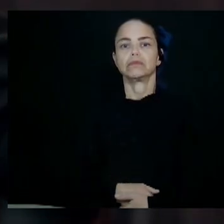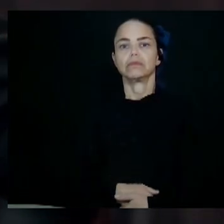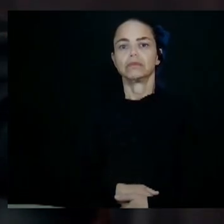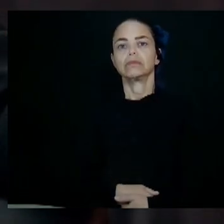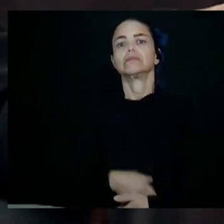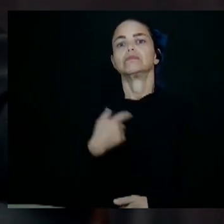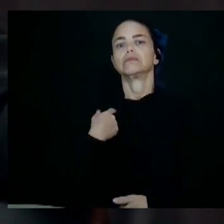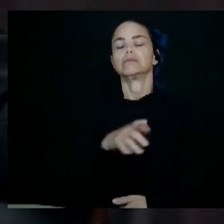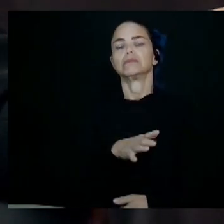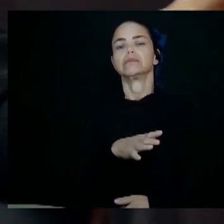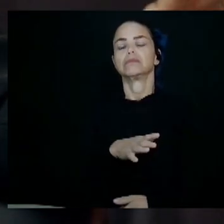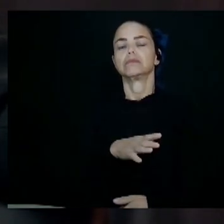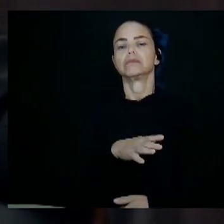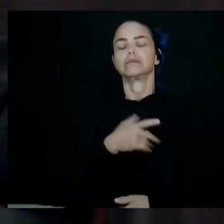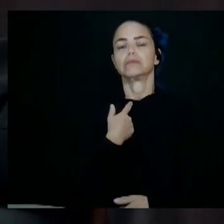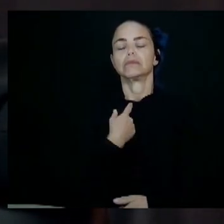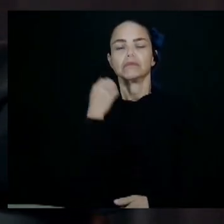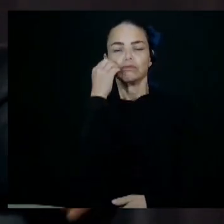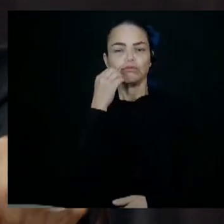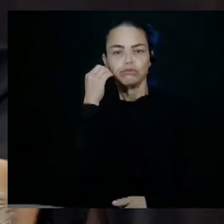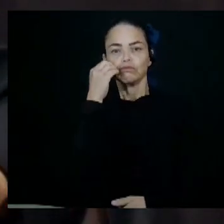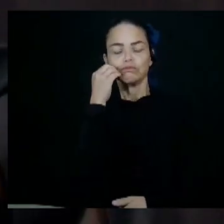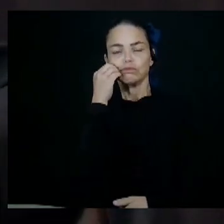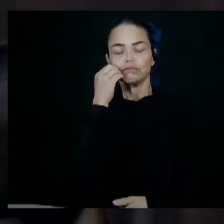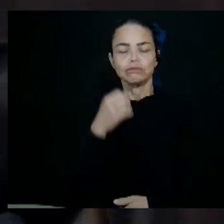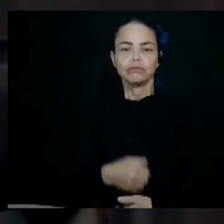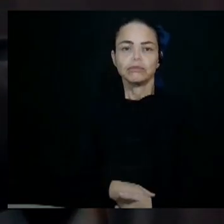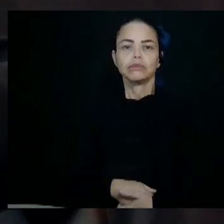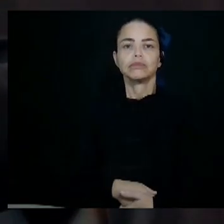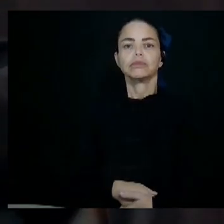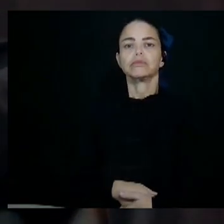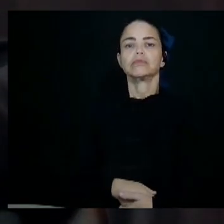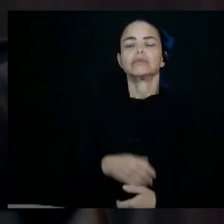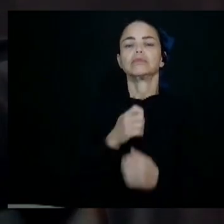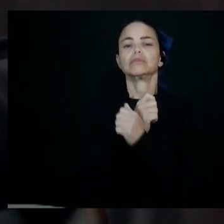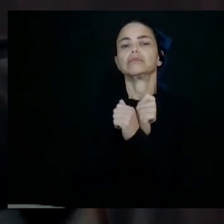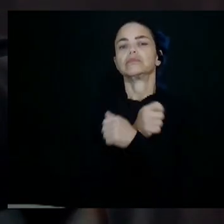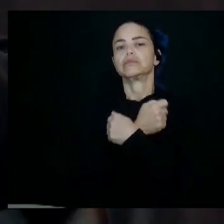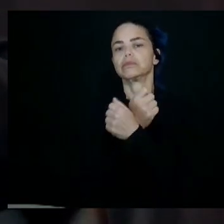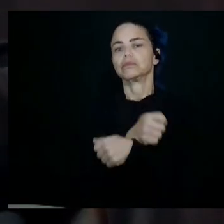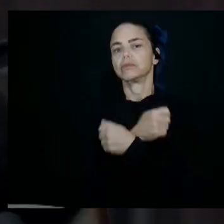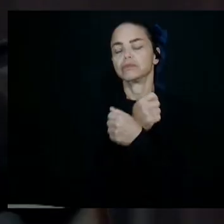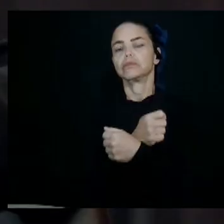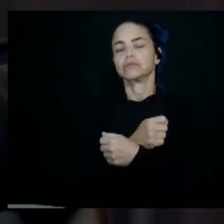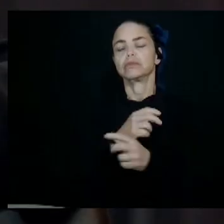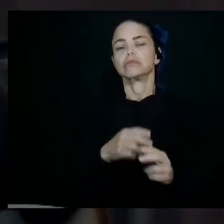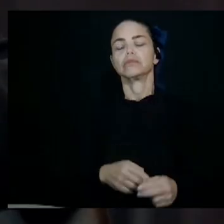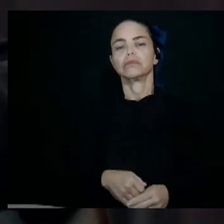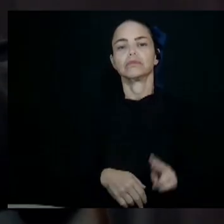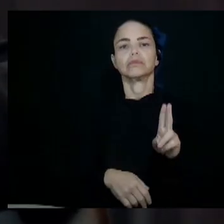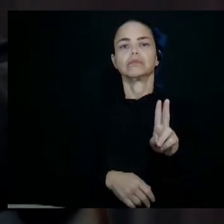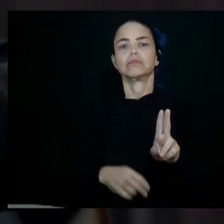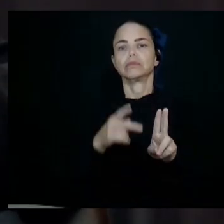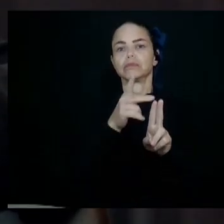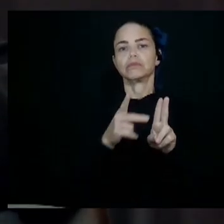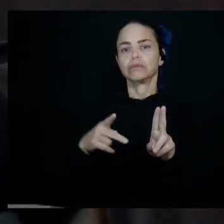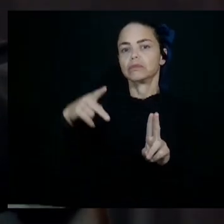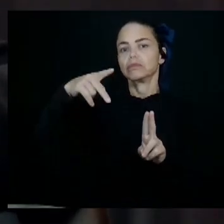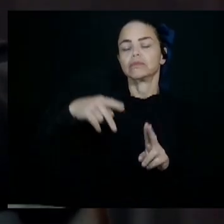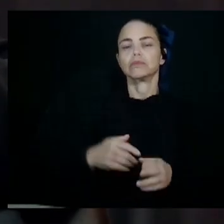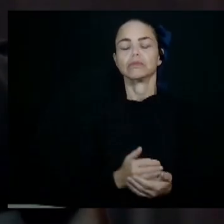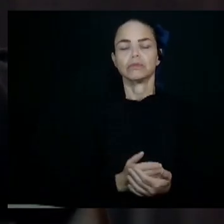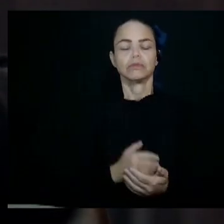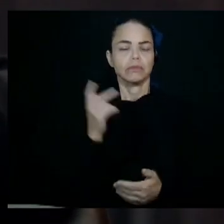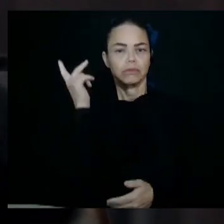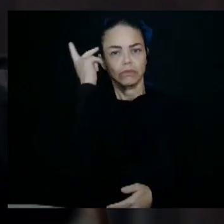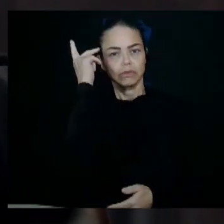servir de cobaia. Queria entrar. A PUC estava começando, a USP em São Paulo estava começando um trabalho com